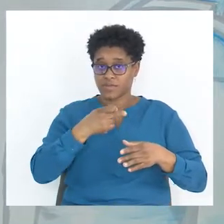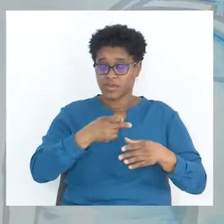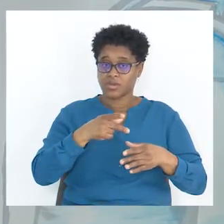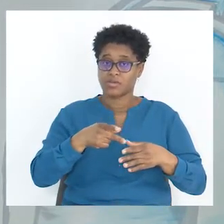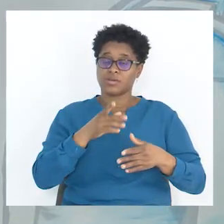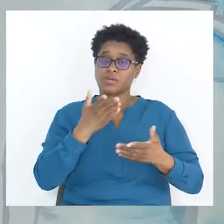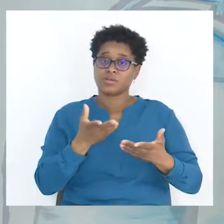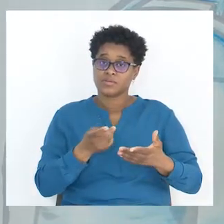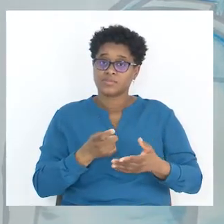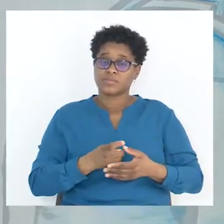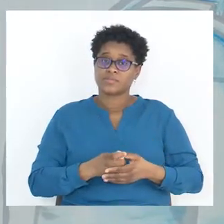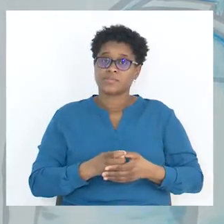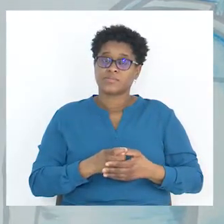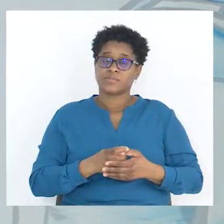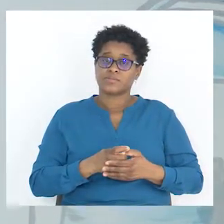com, ok?